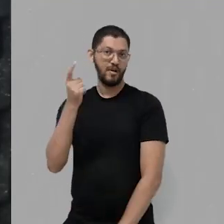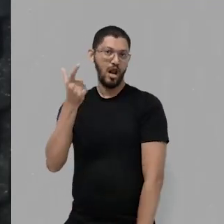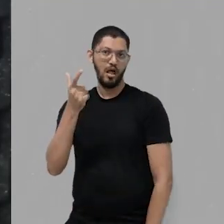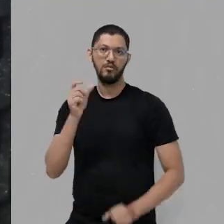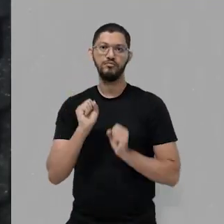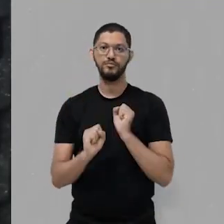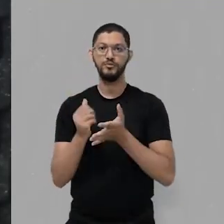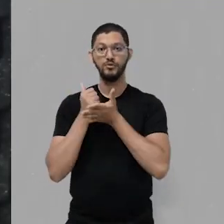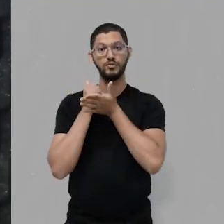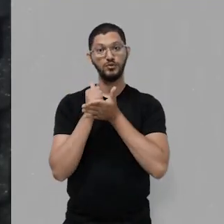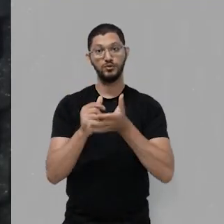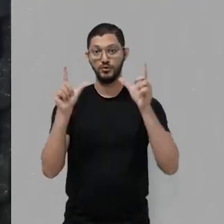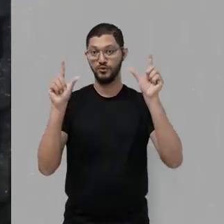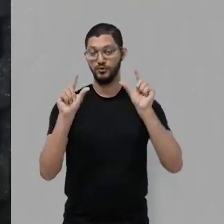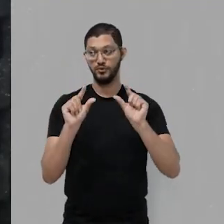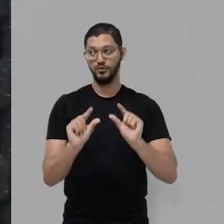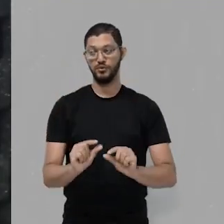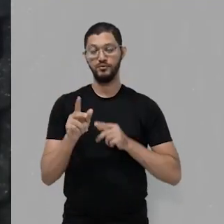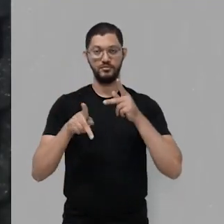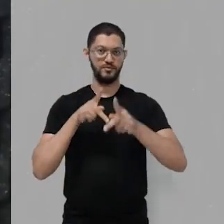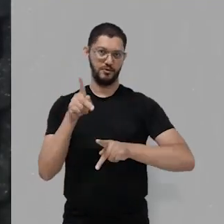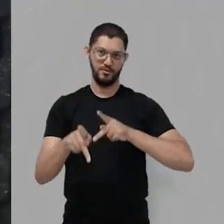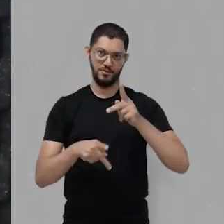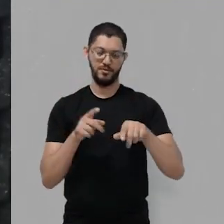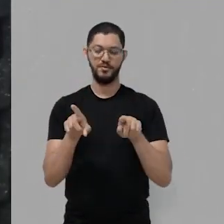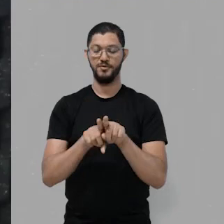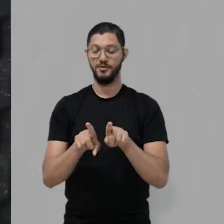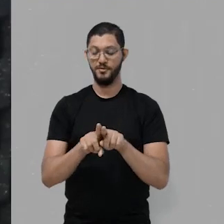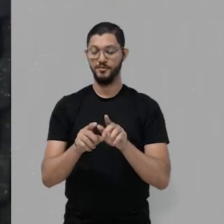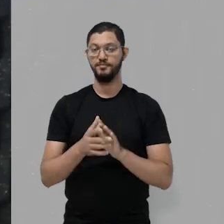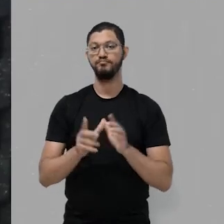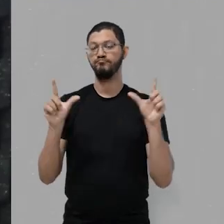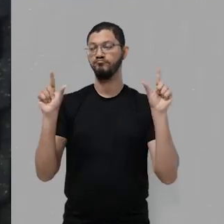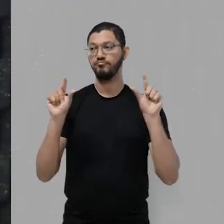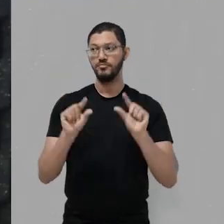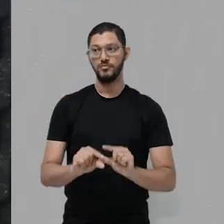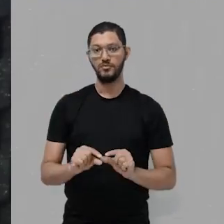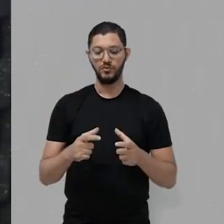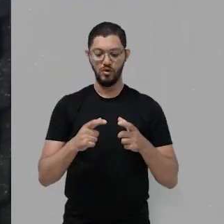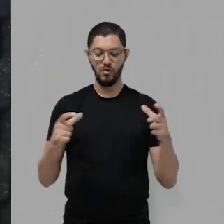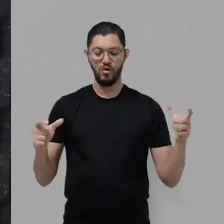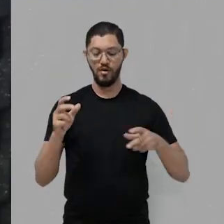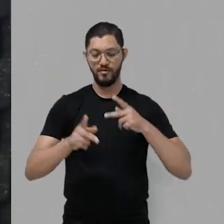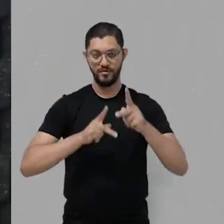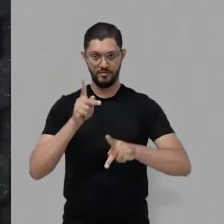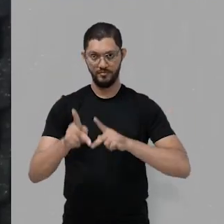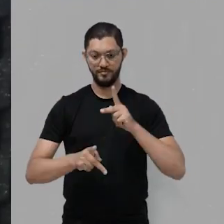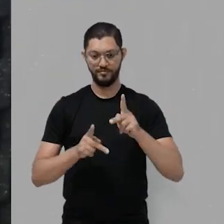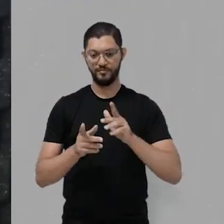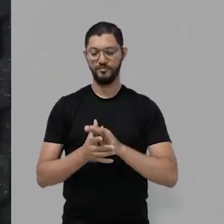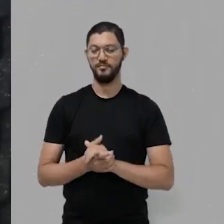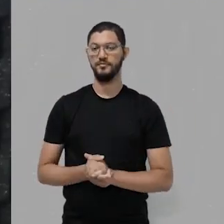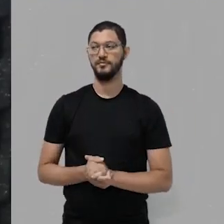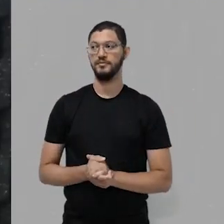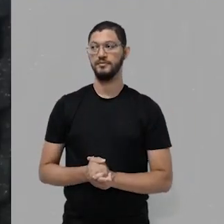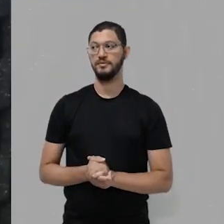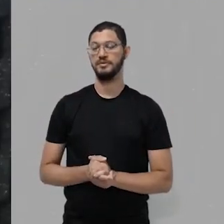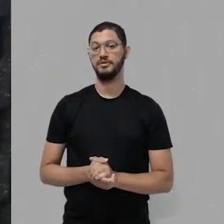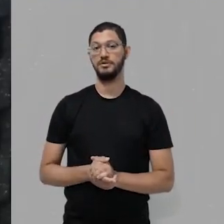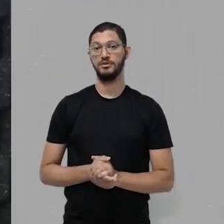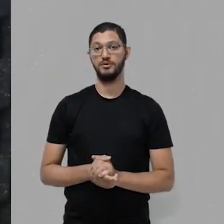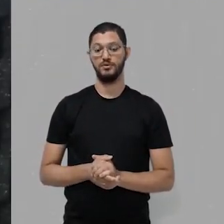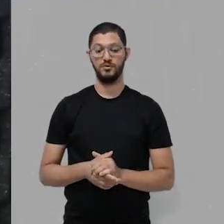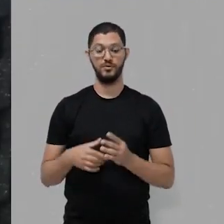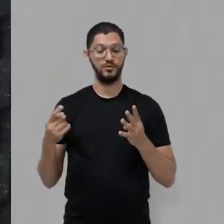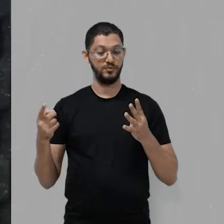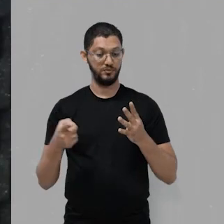logicamente, contribuem para a diminuição das populações, diminuição do crescimento populacional. E um